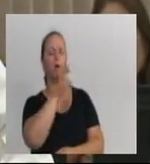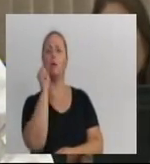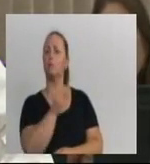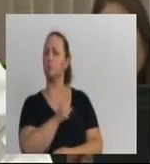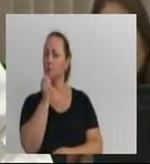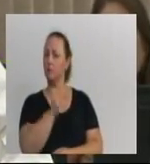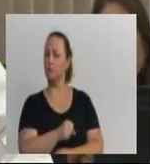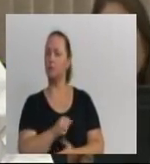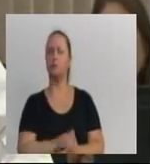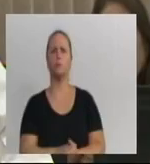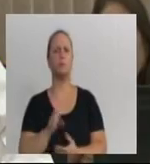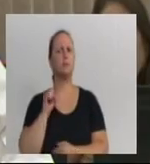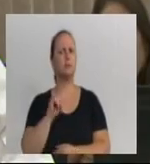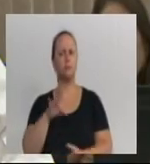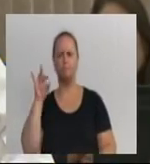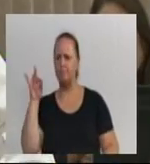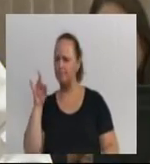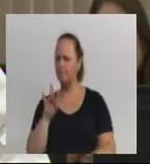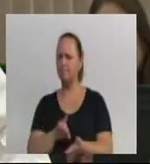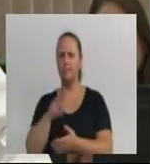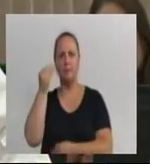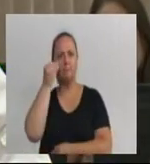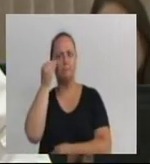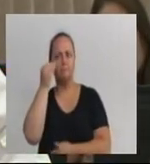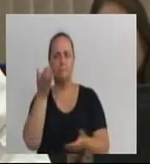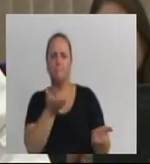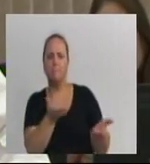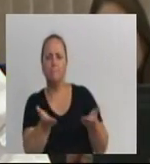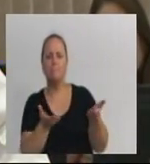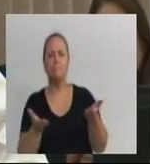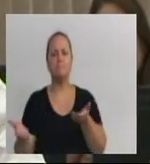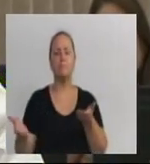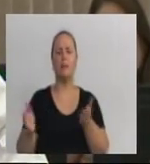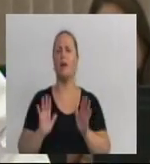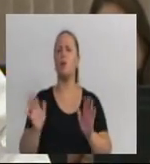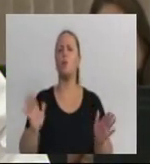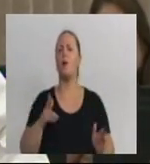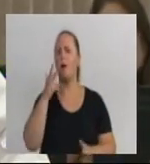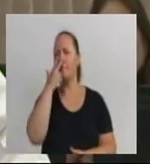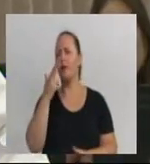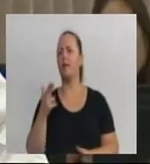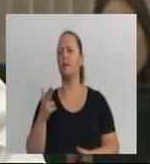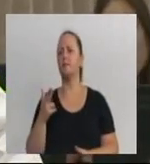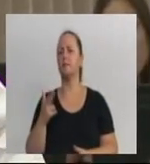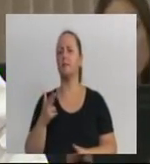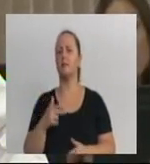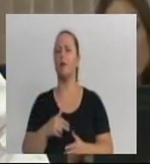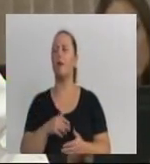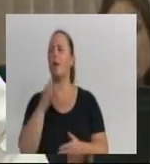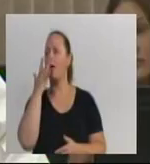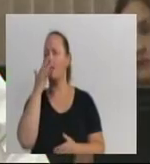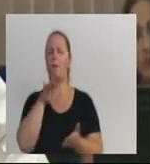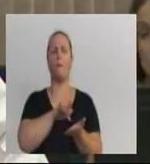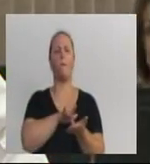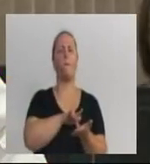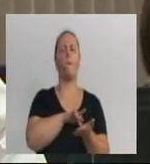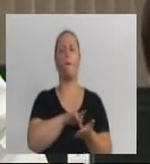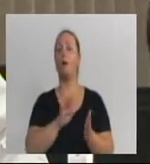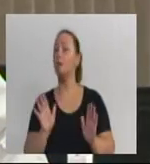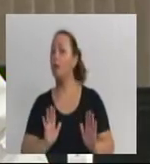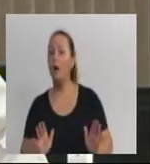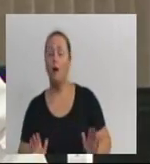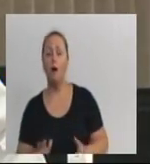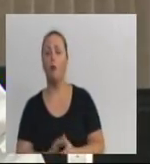vai entrar de cabeça na licitação, não está aventurando. Não é picaretagem. é coisa séria. Vai vencer